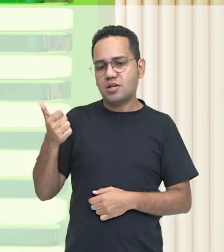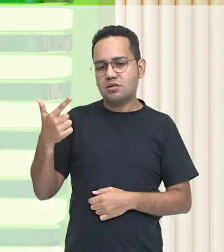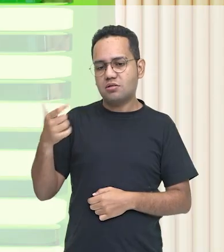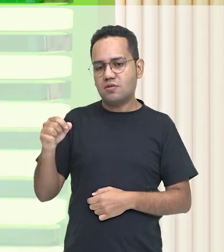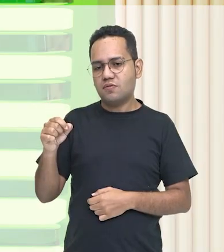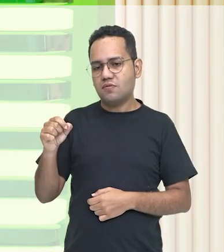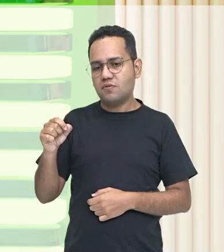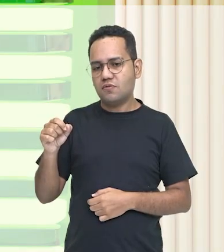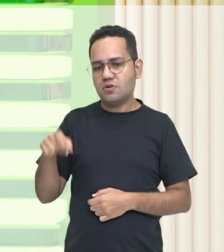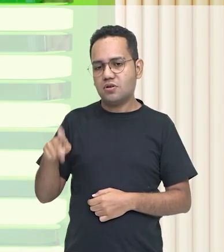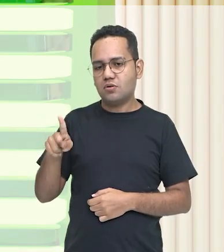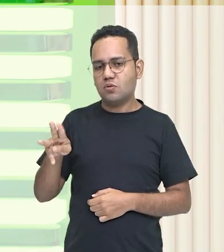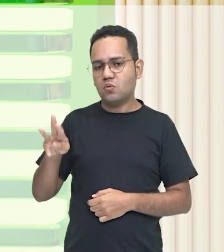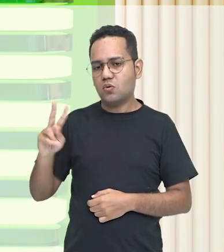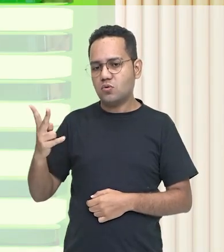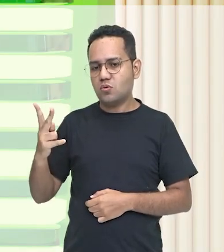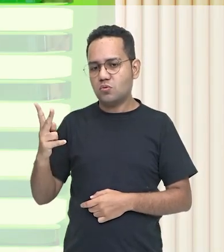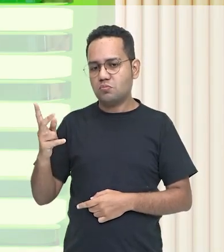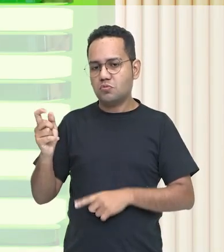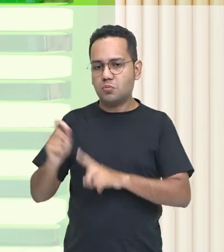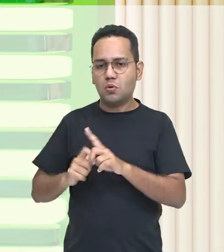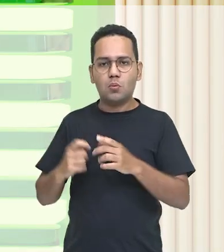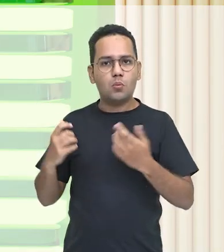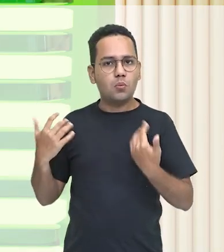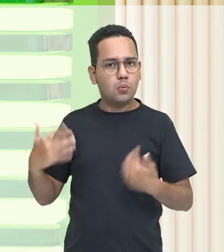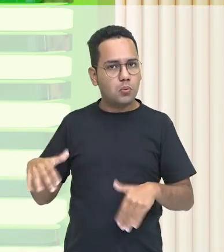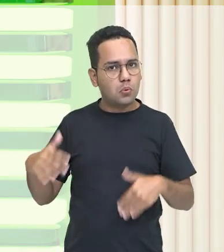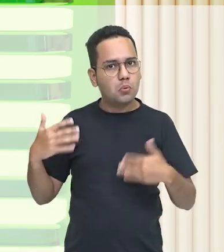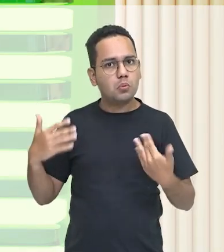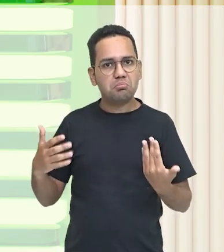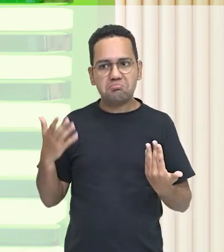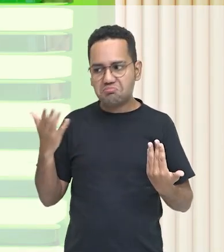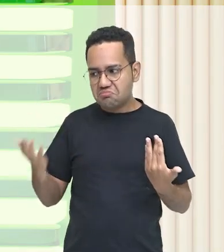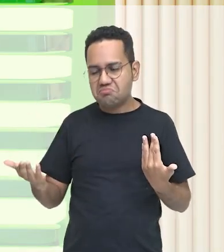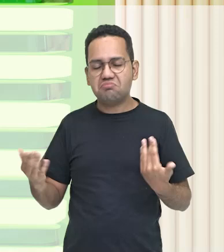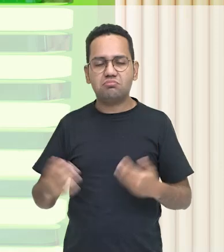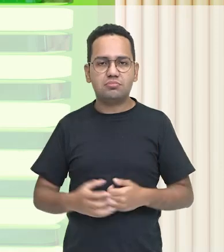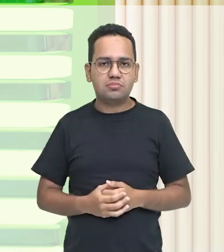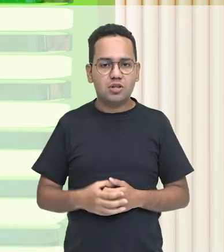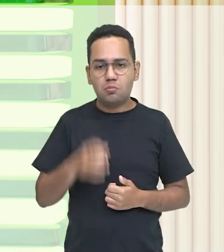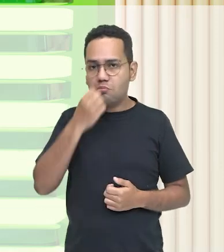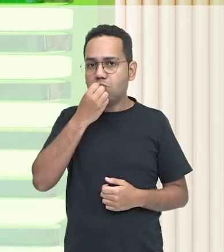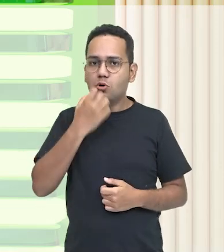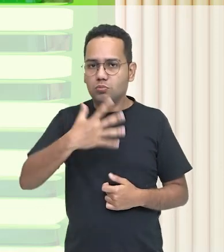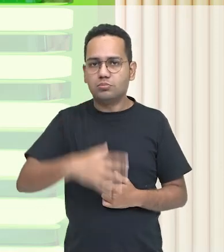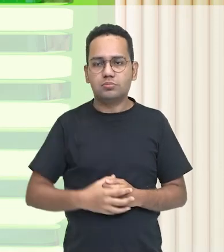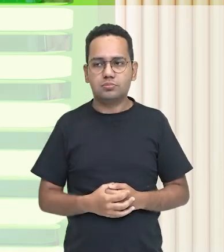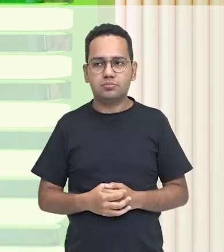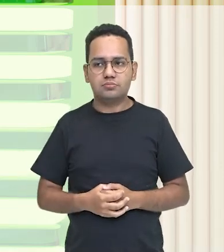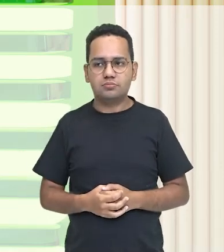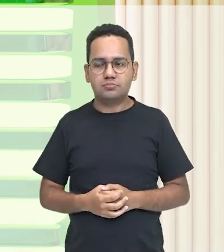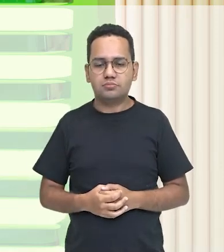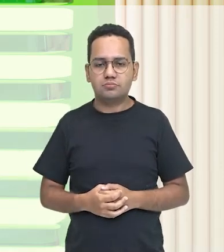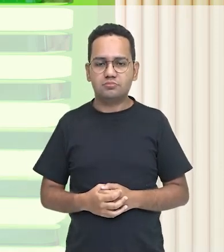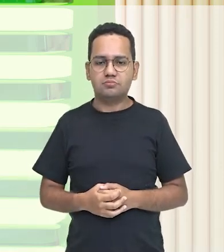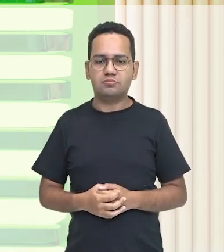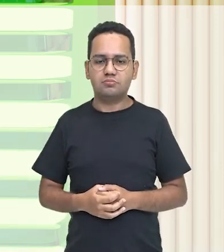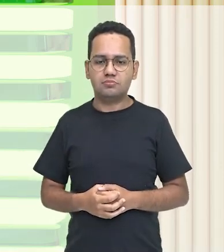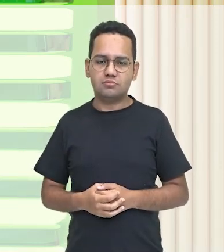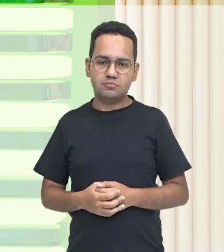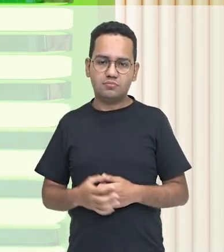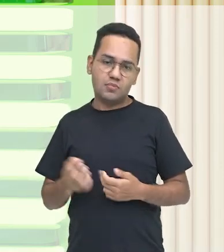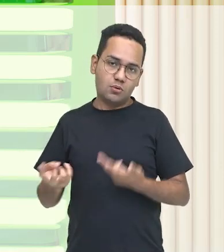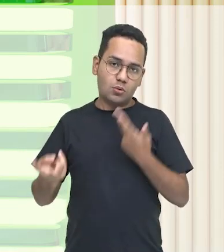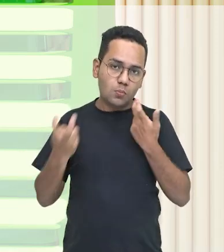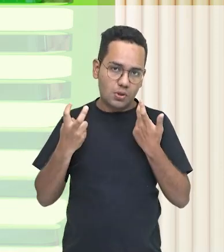kWh no mês. É uma economia muito grande. Então daí porque a gente está trocando, né,